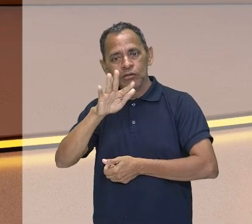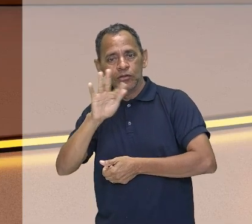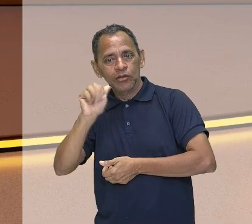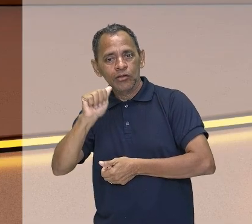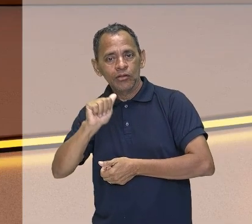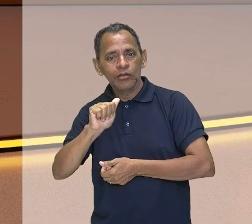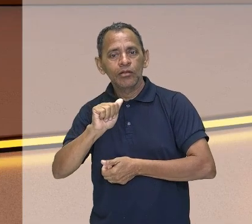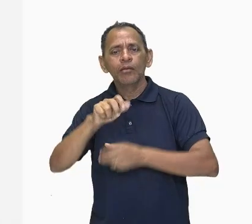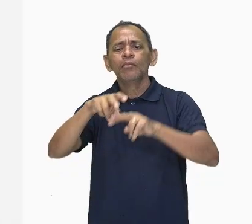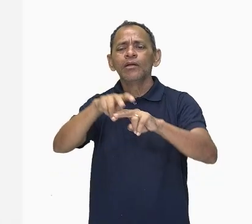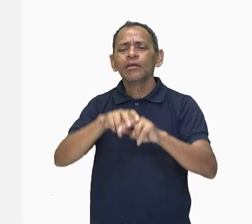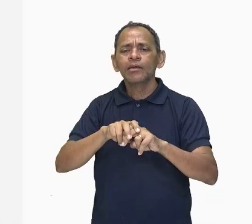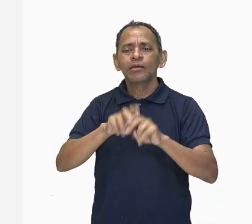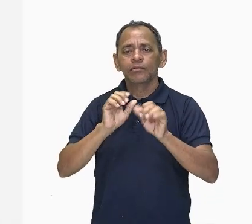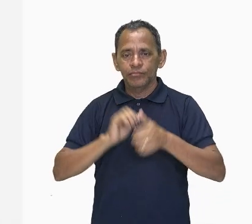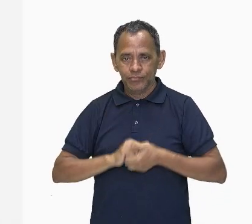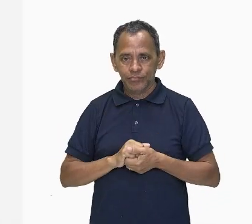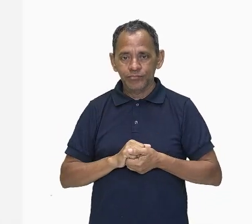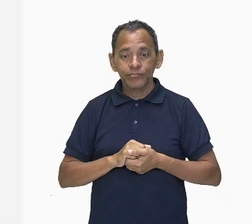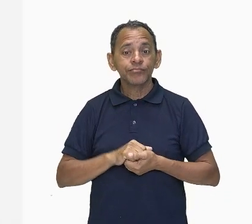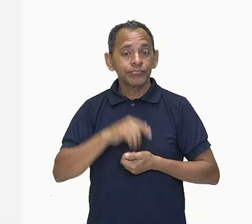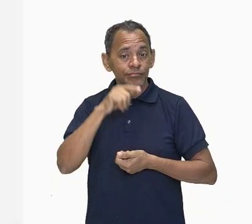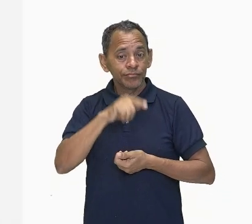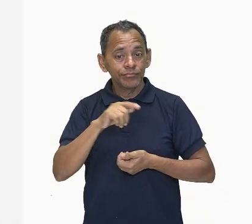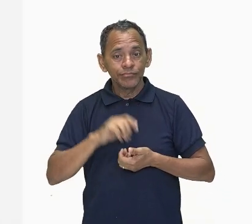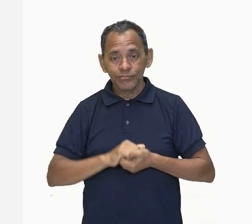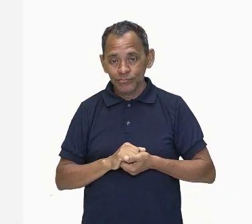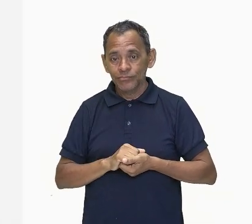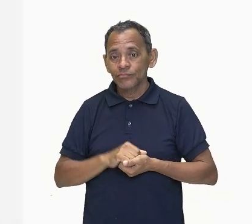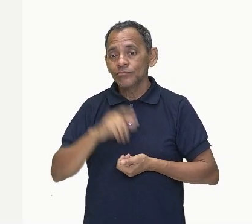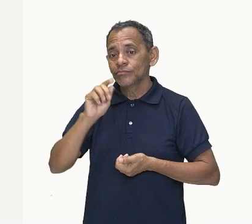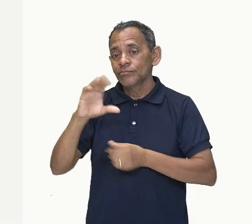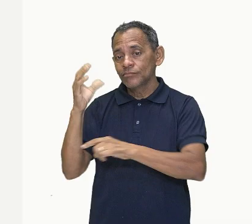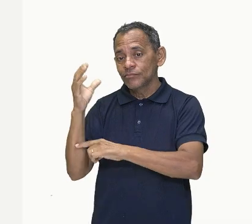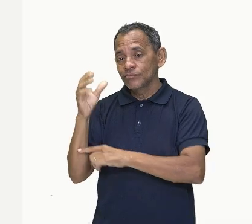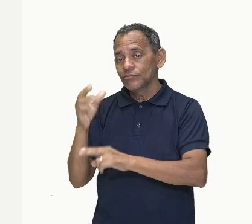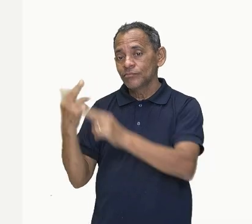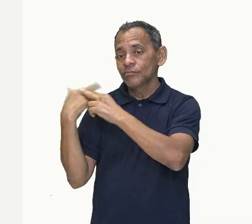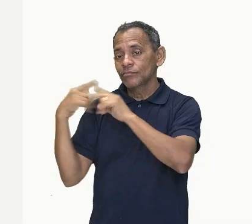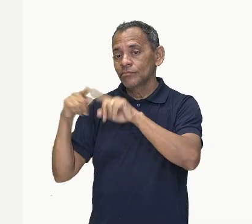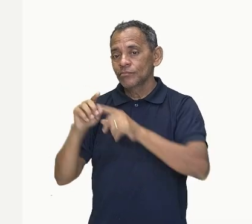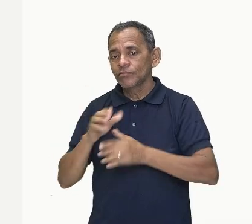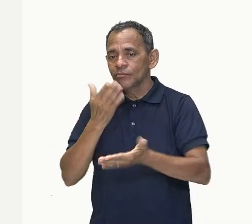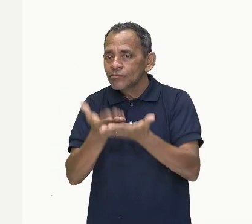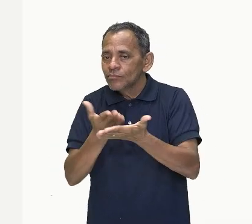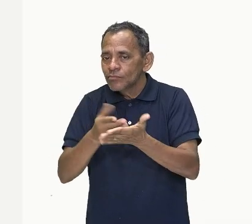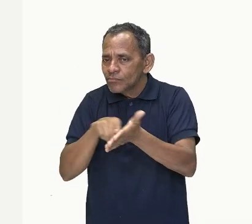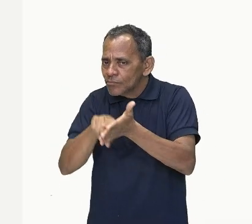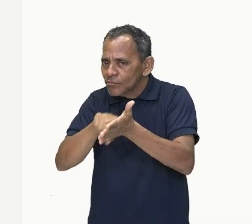serve. Acompanhe aqui comigo. A cartografia ela é a ciência responsável por estudar,